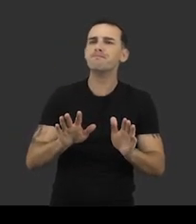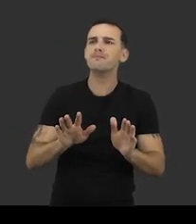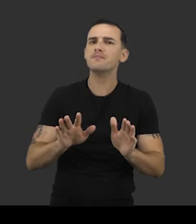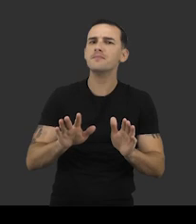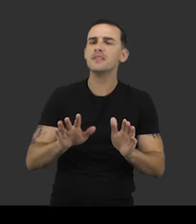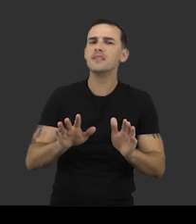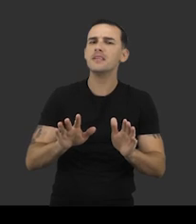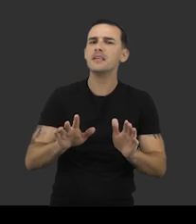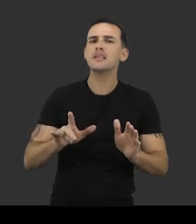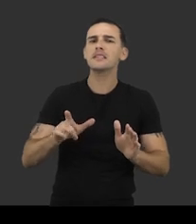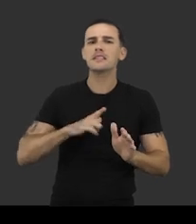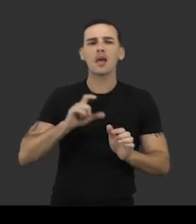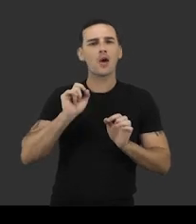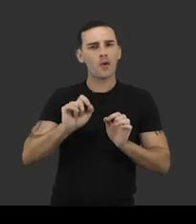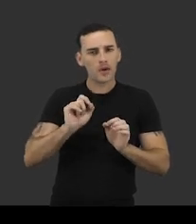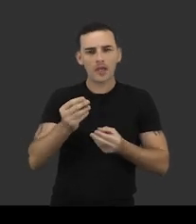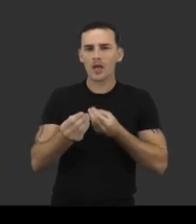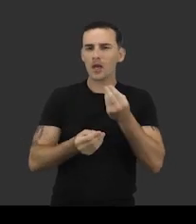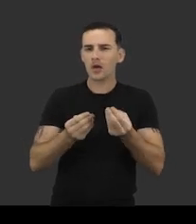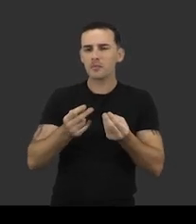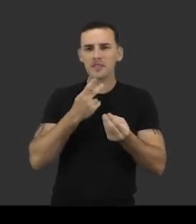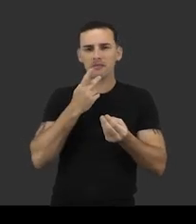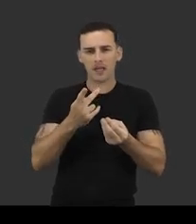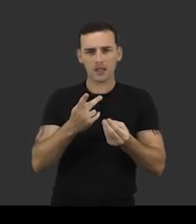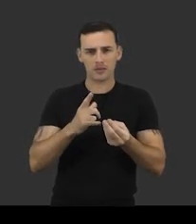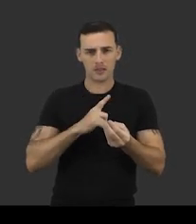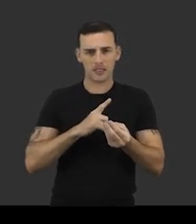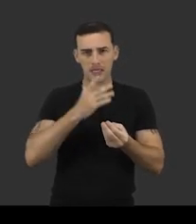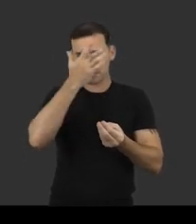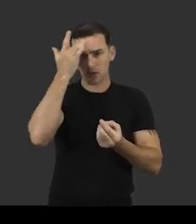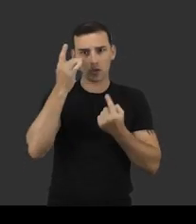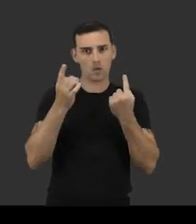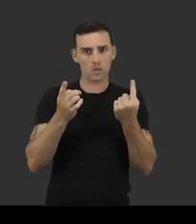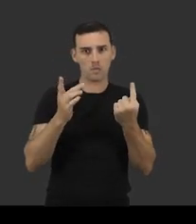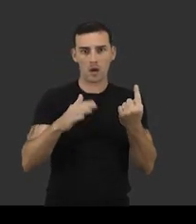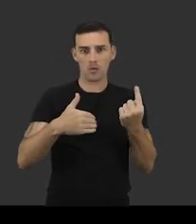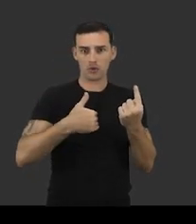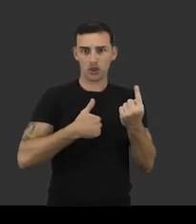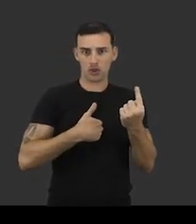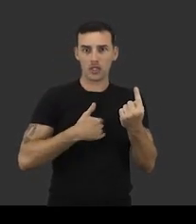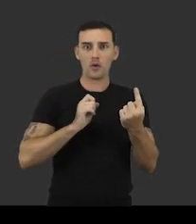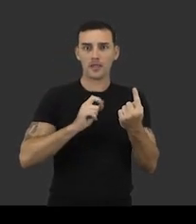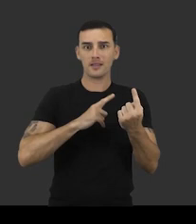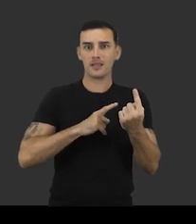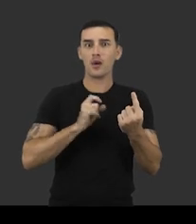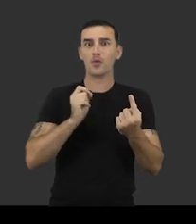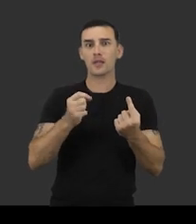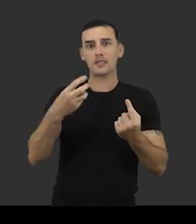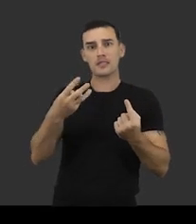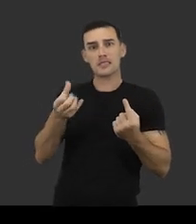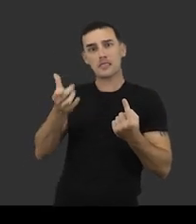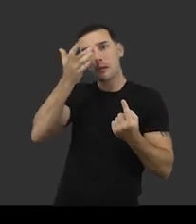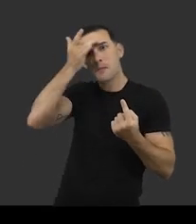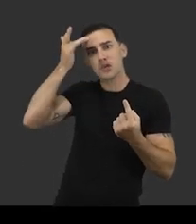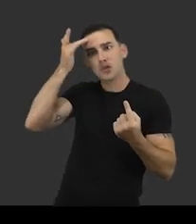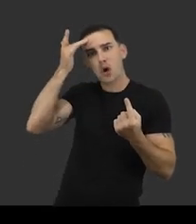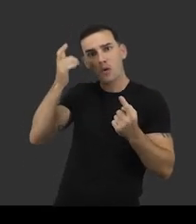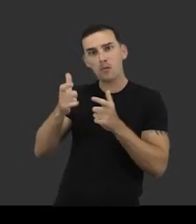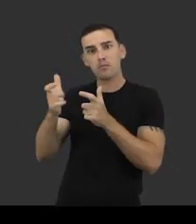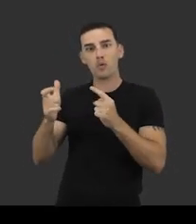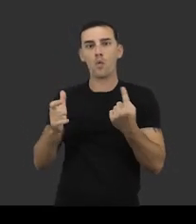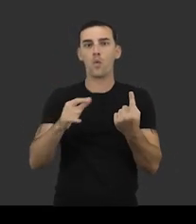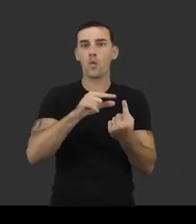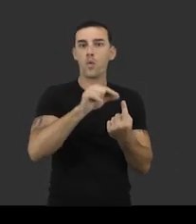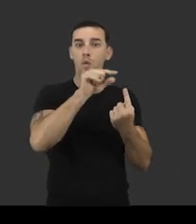ele vem trazendo para a gente a prevalência de uma pessoa autista a cada 36 pessoas. A que você atribui a